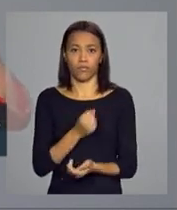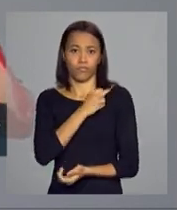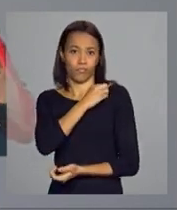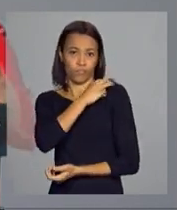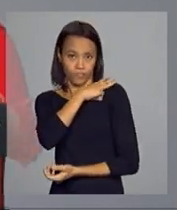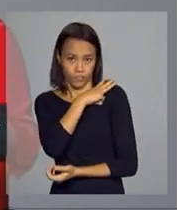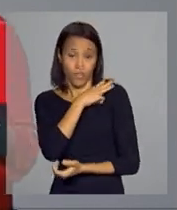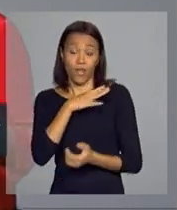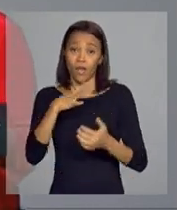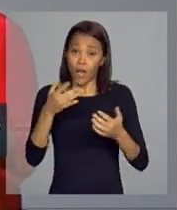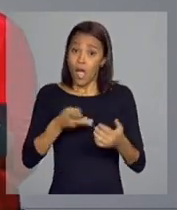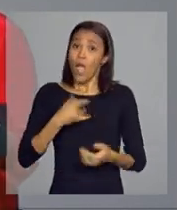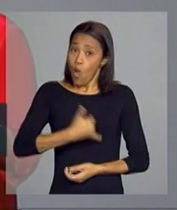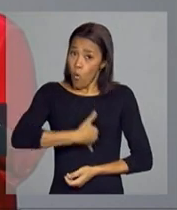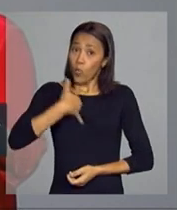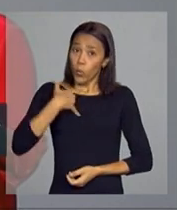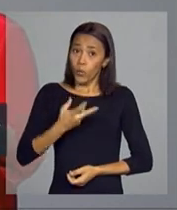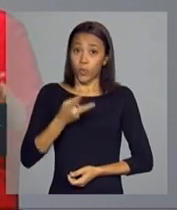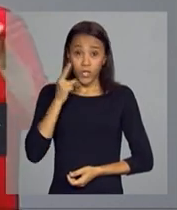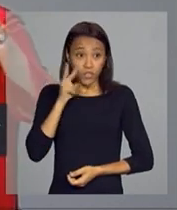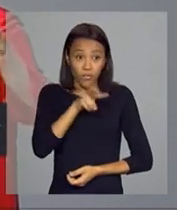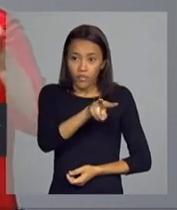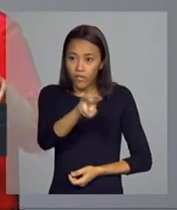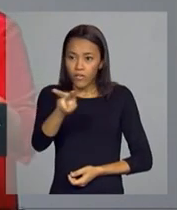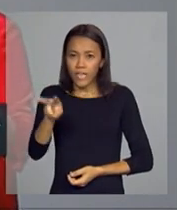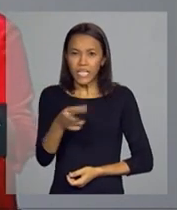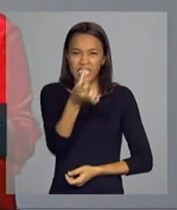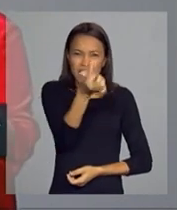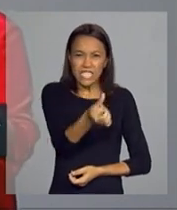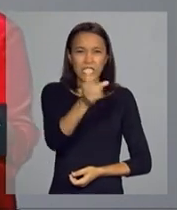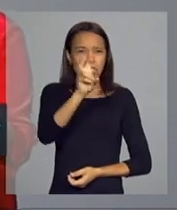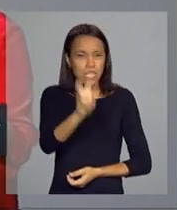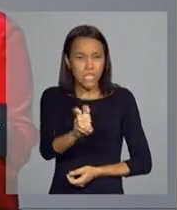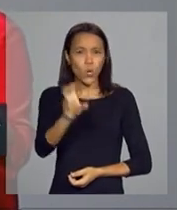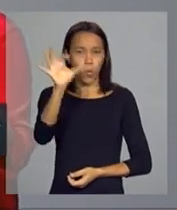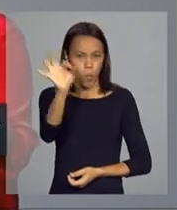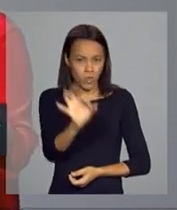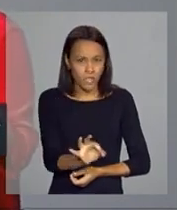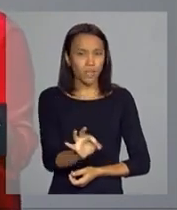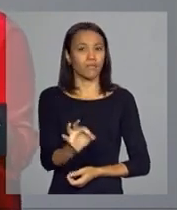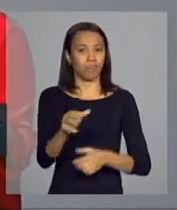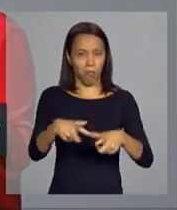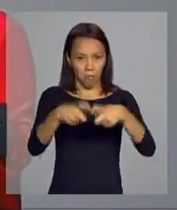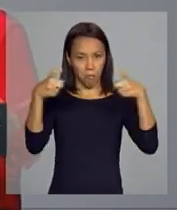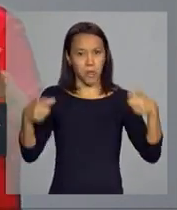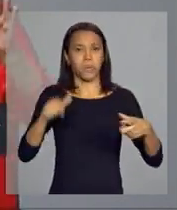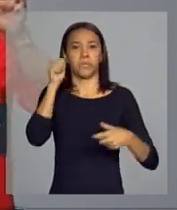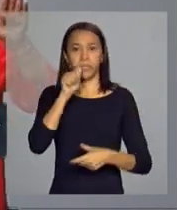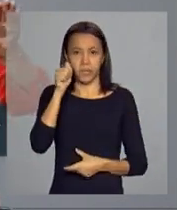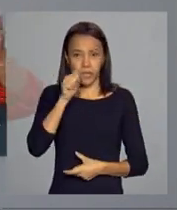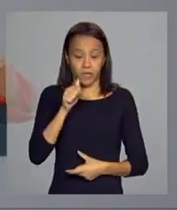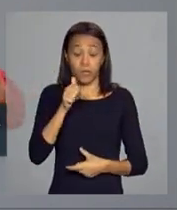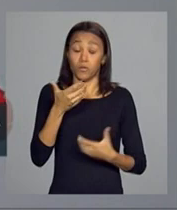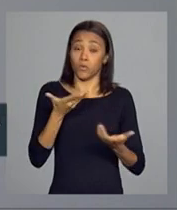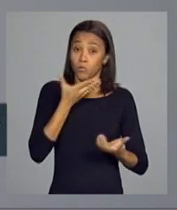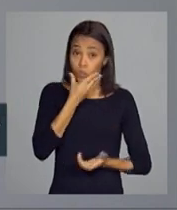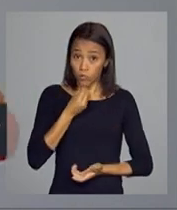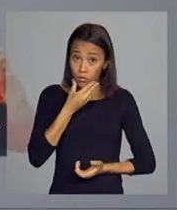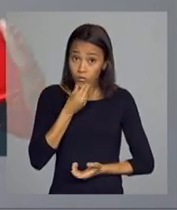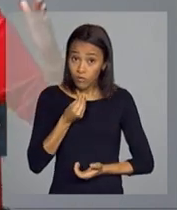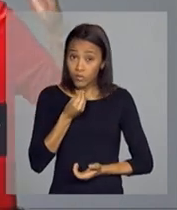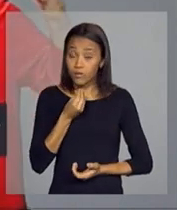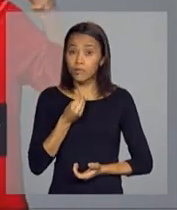muito orgulho aqui a gente ver que 65% são mulheres. Os homens